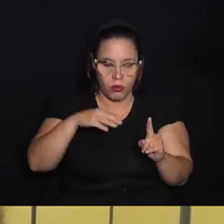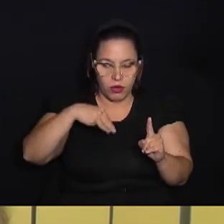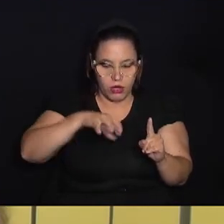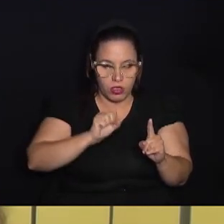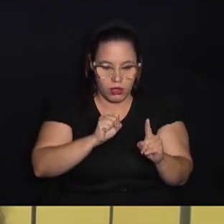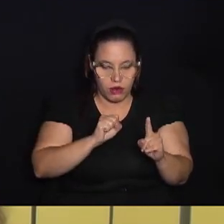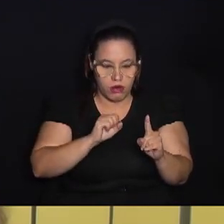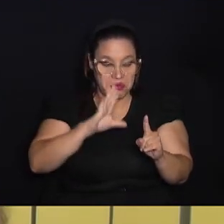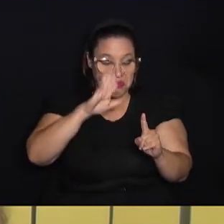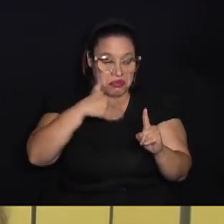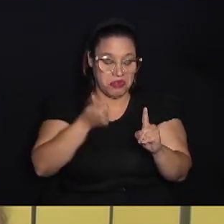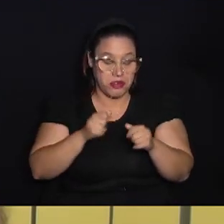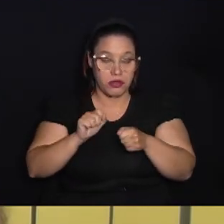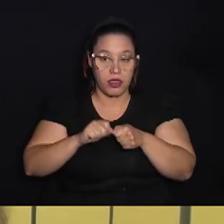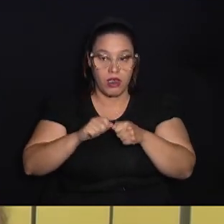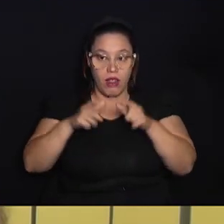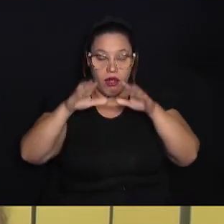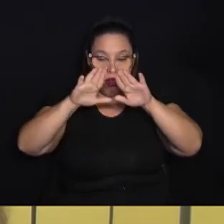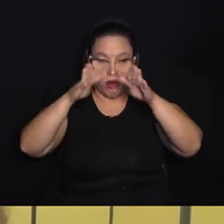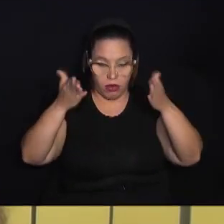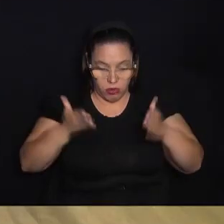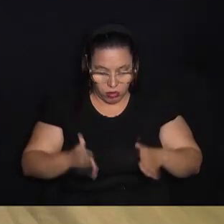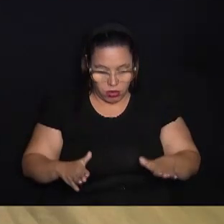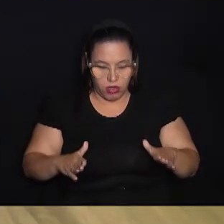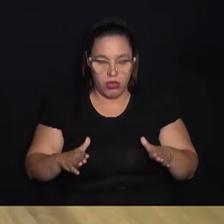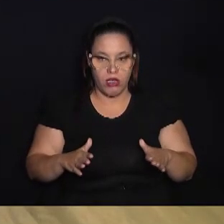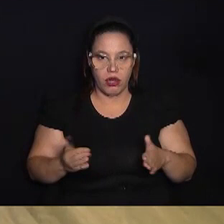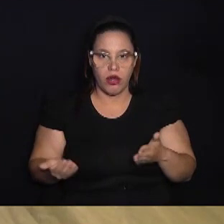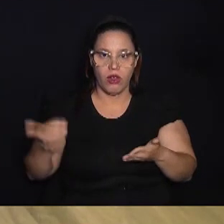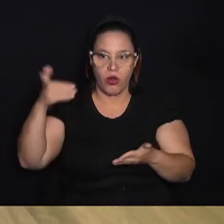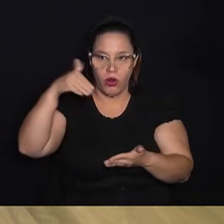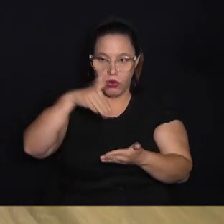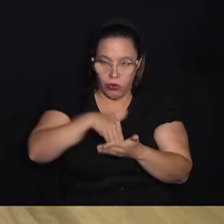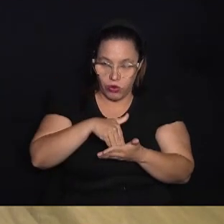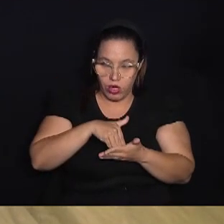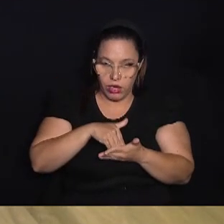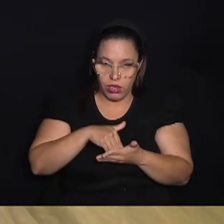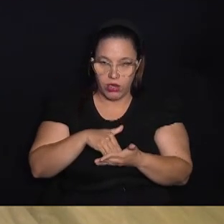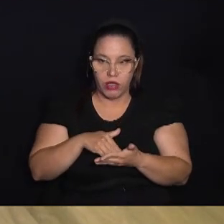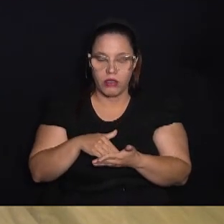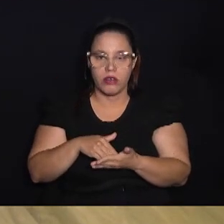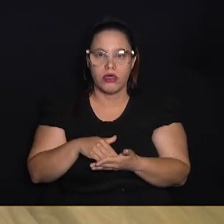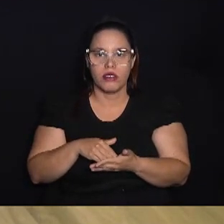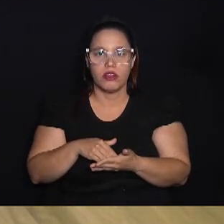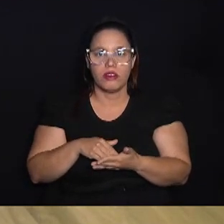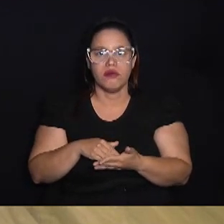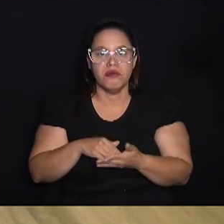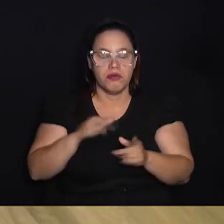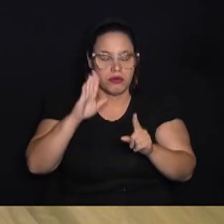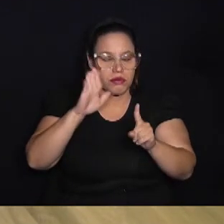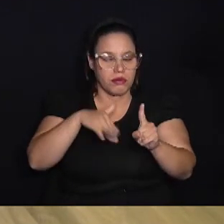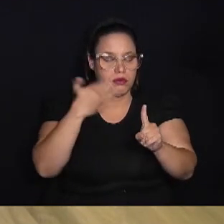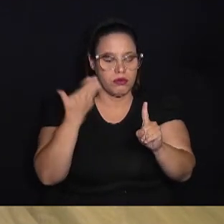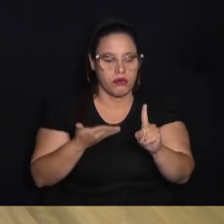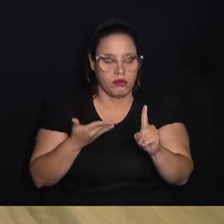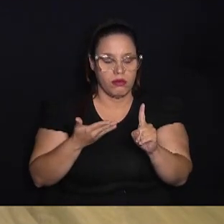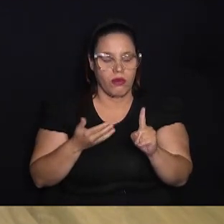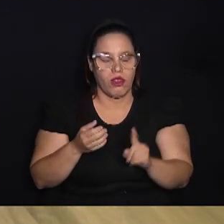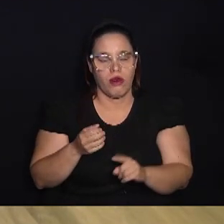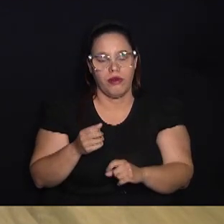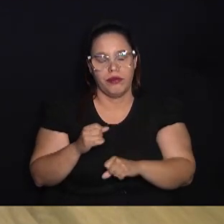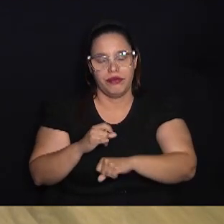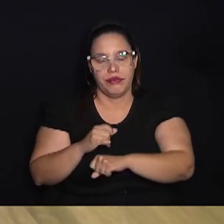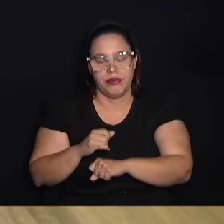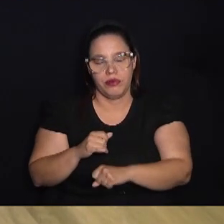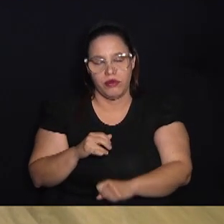representa e Santon que veio até aqui para poder colocar a pedra Fundamental e homenagem a Carlos Gomes Então as pessoas conhecendo